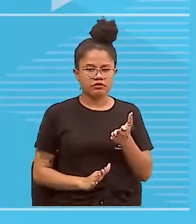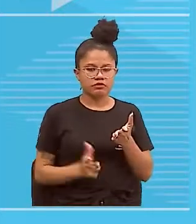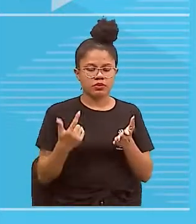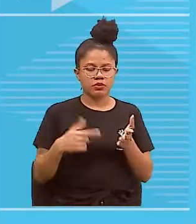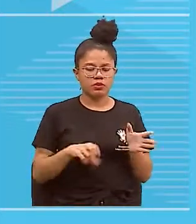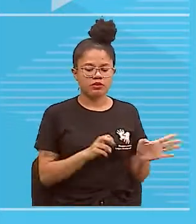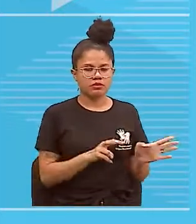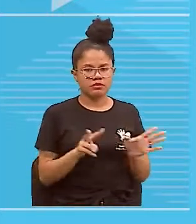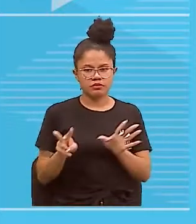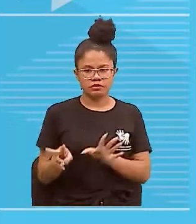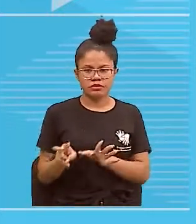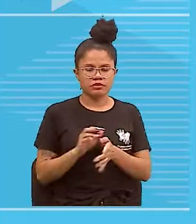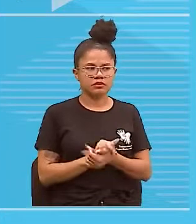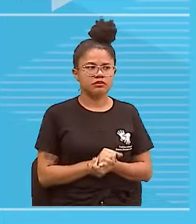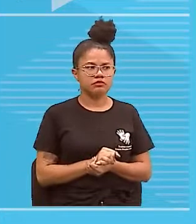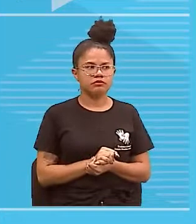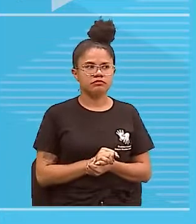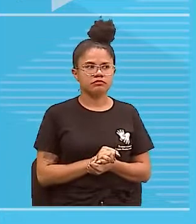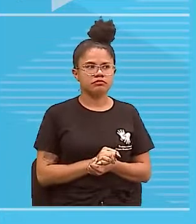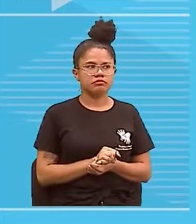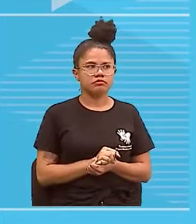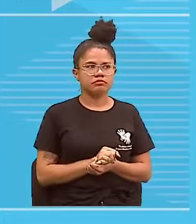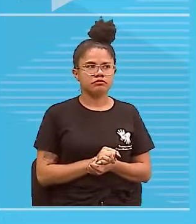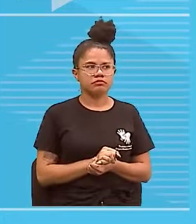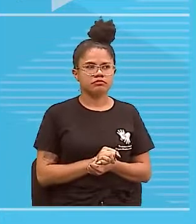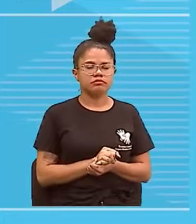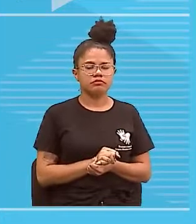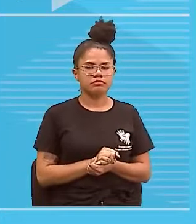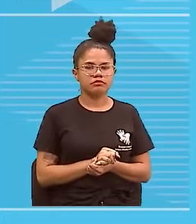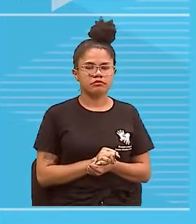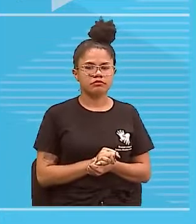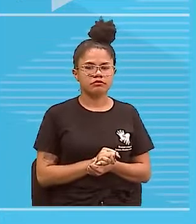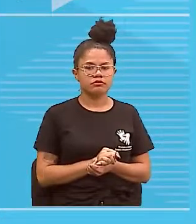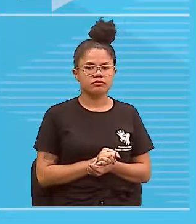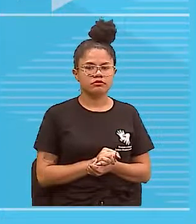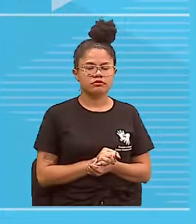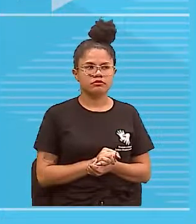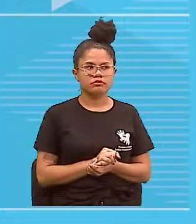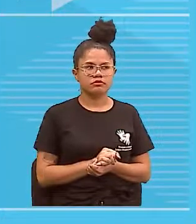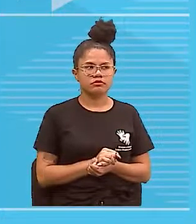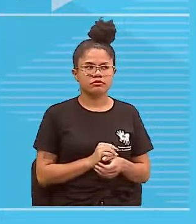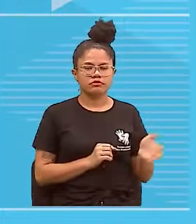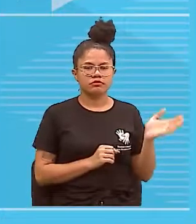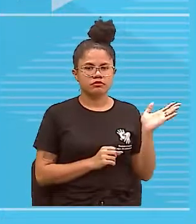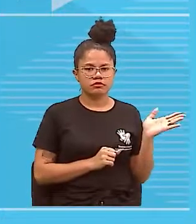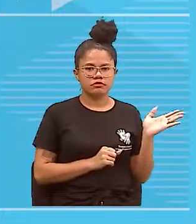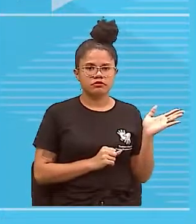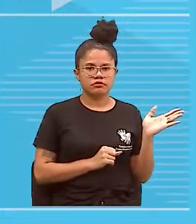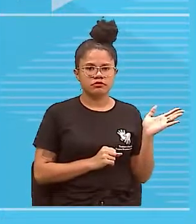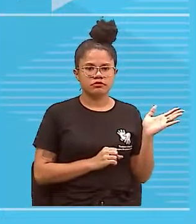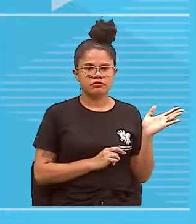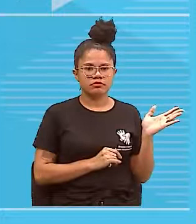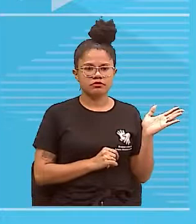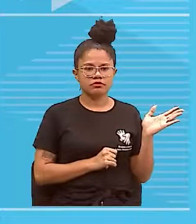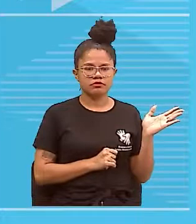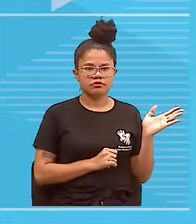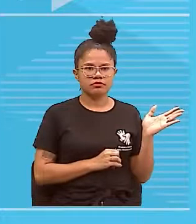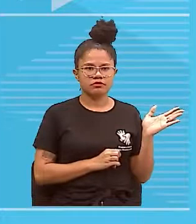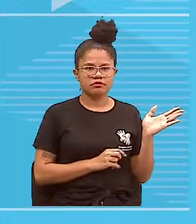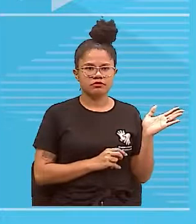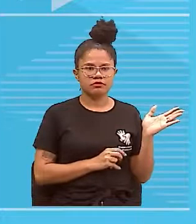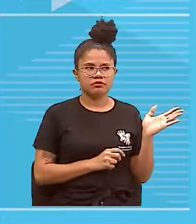que sa de ouvir aqui na próxima semana né esse é o presente do subjuntivo Só